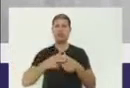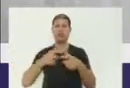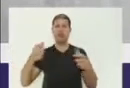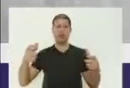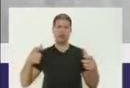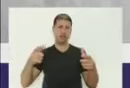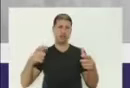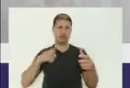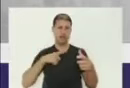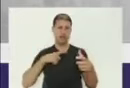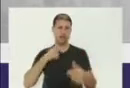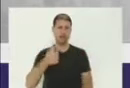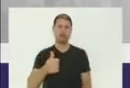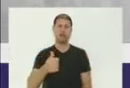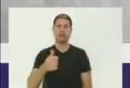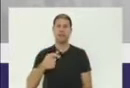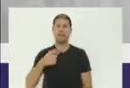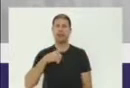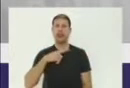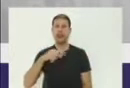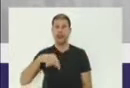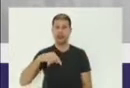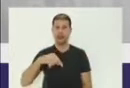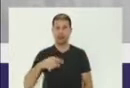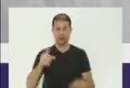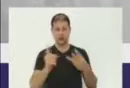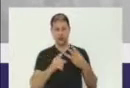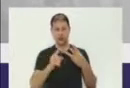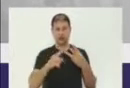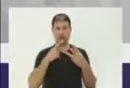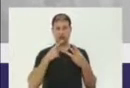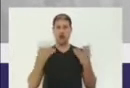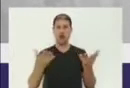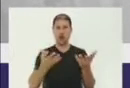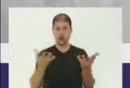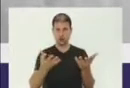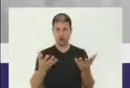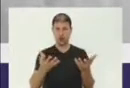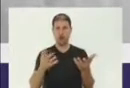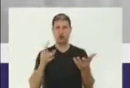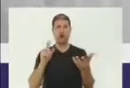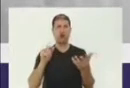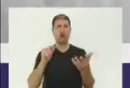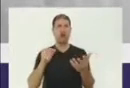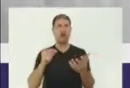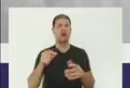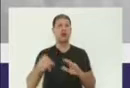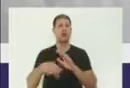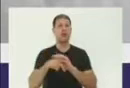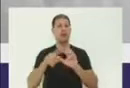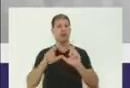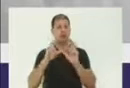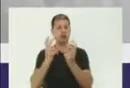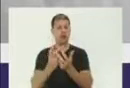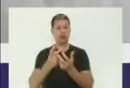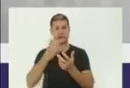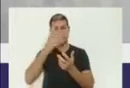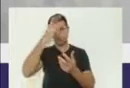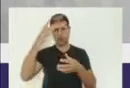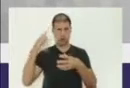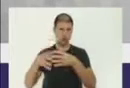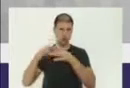localizados. Uma terceira matéria que a gente traz à noite de hoje, ela vem também da Comissão de Pessoas com